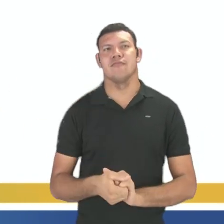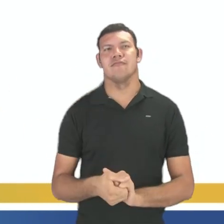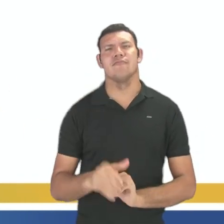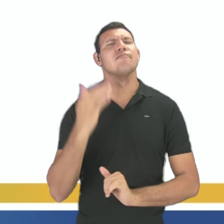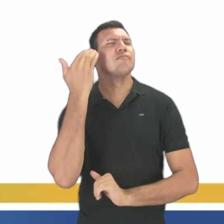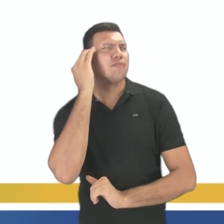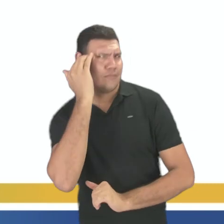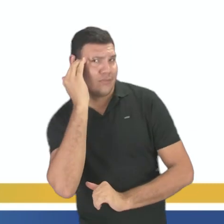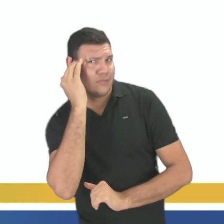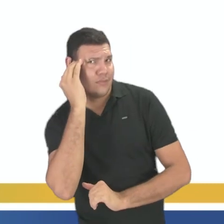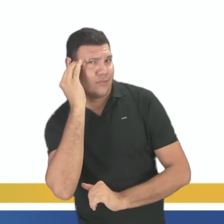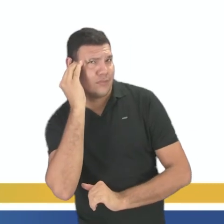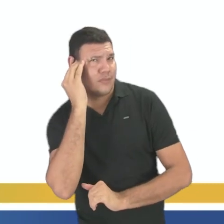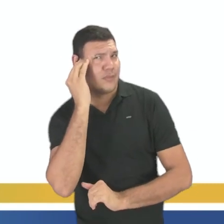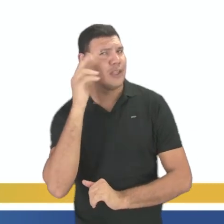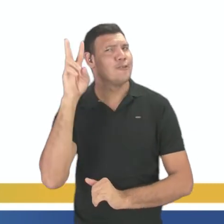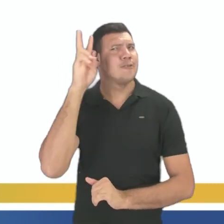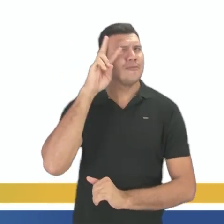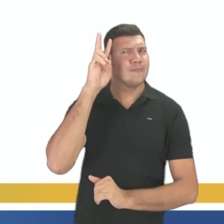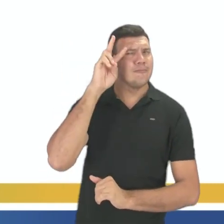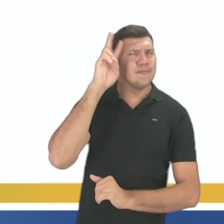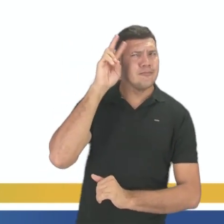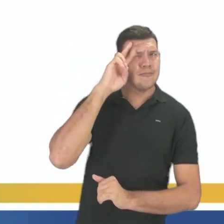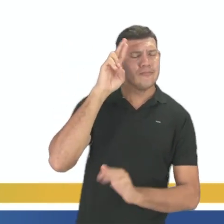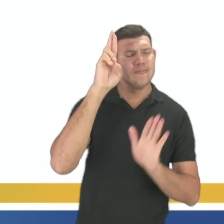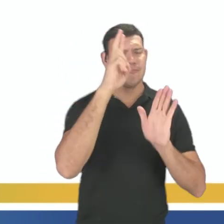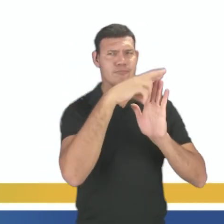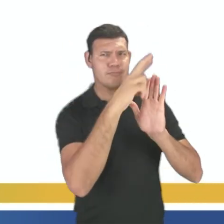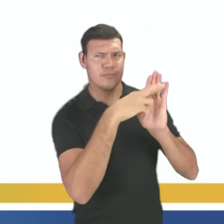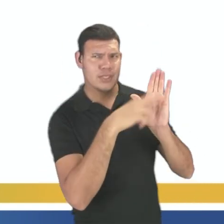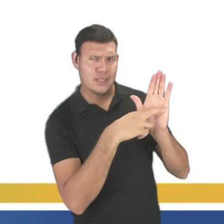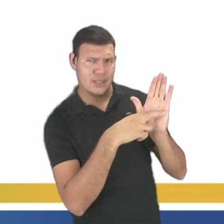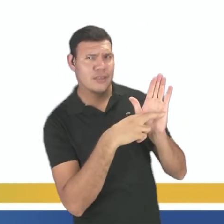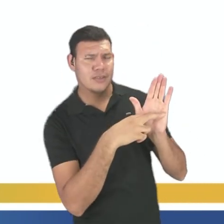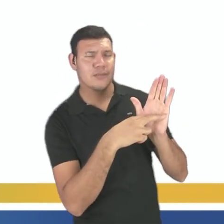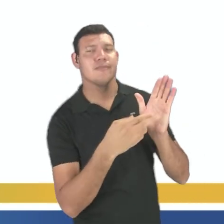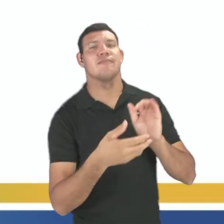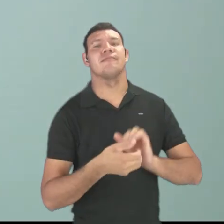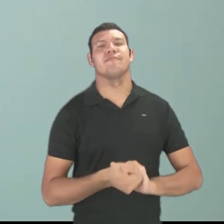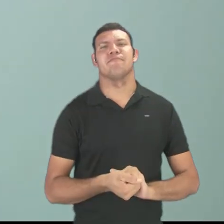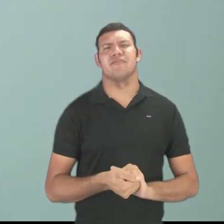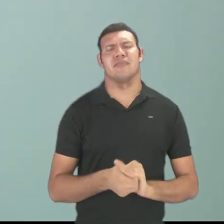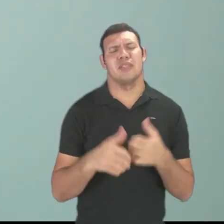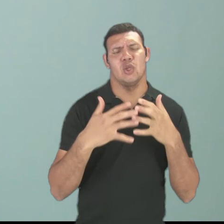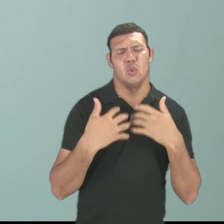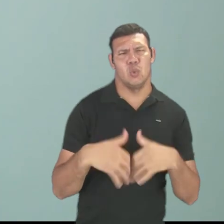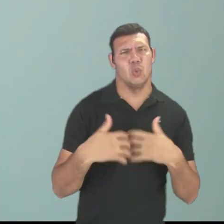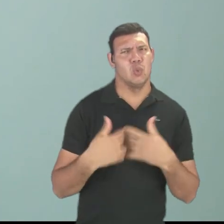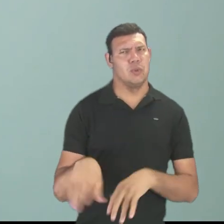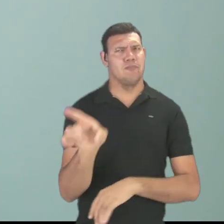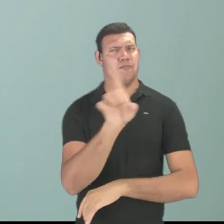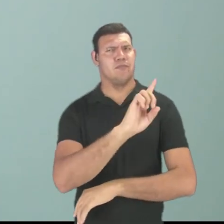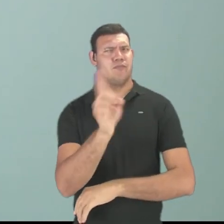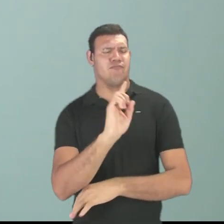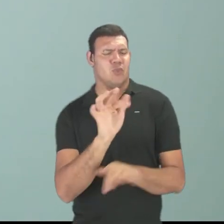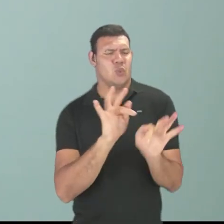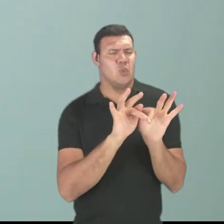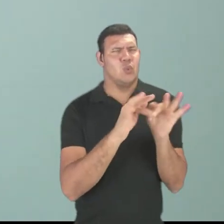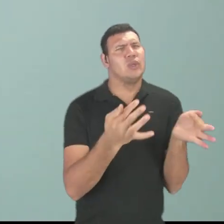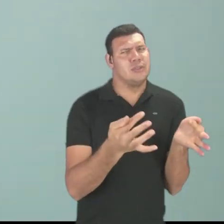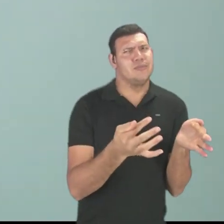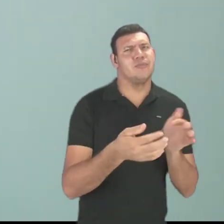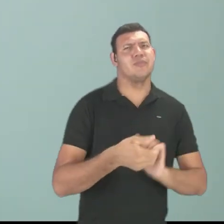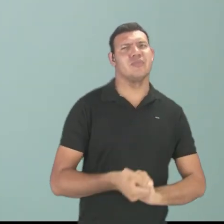Conseguiram entender? Lembrem bastante dessas pequenas regrinhas, não é muito complicado, tudo bem? É bem simples